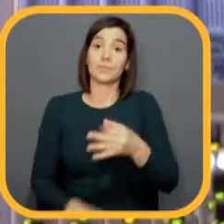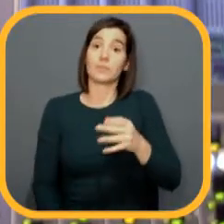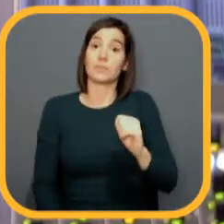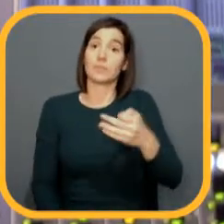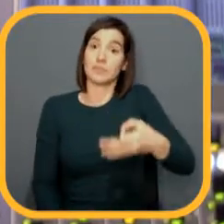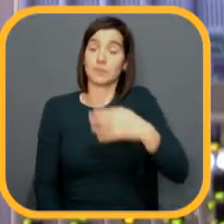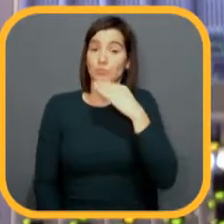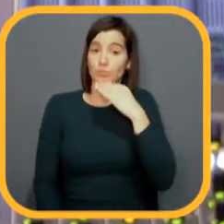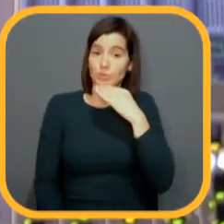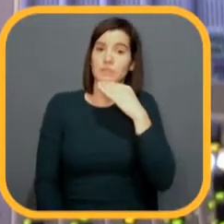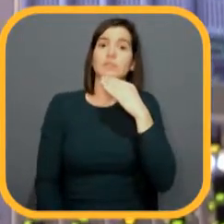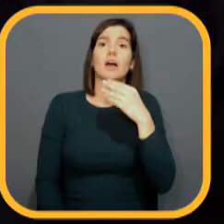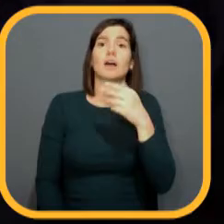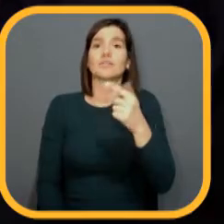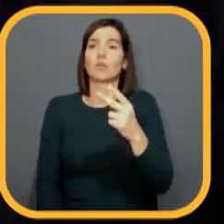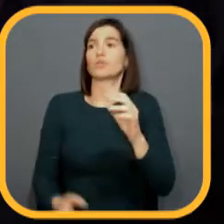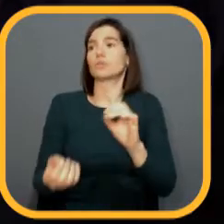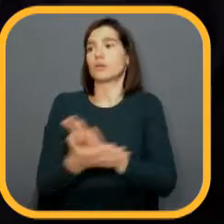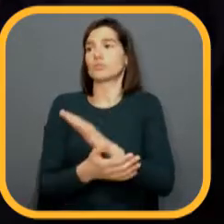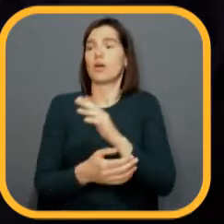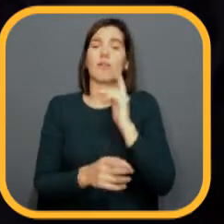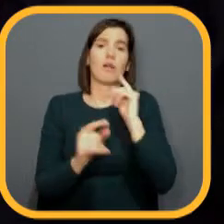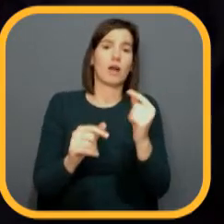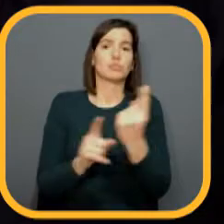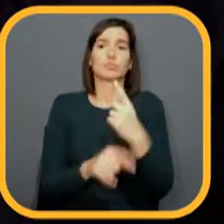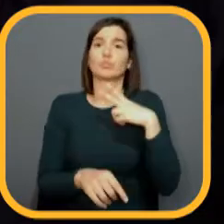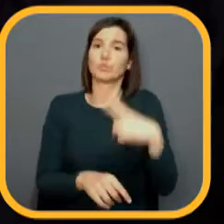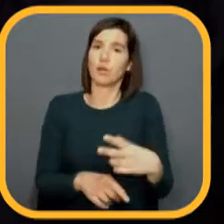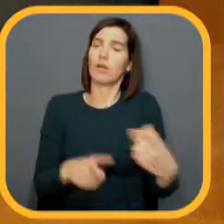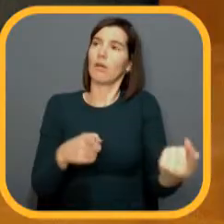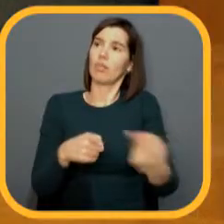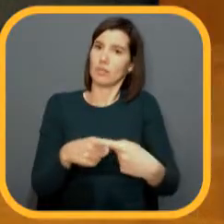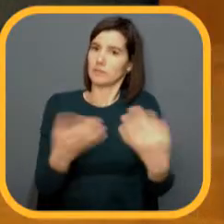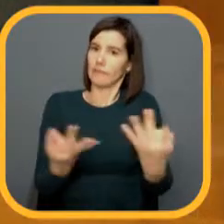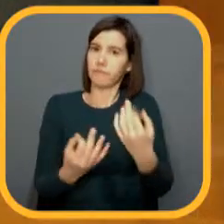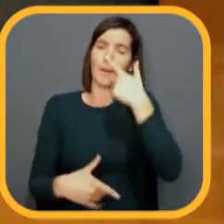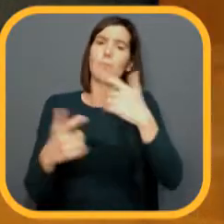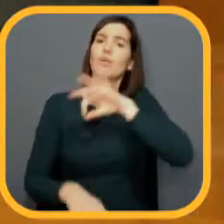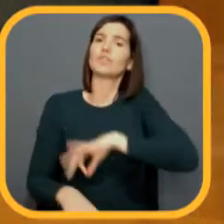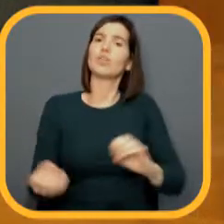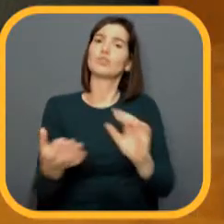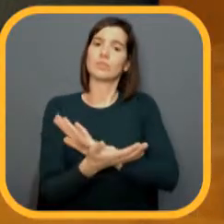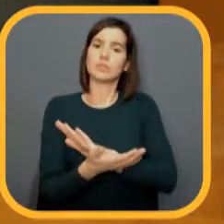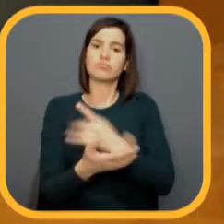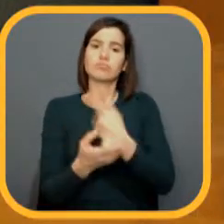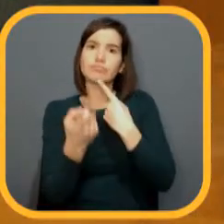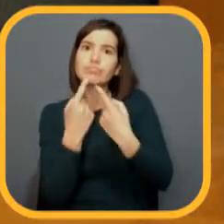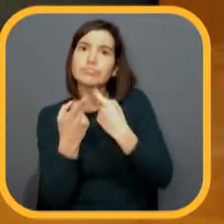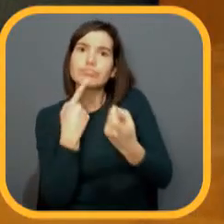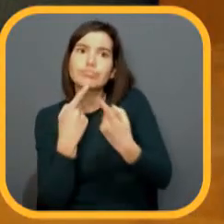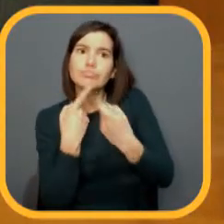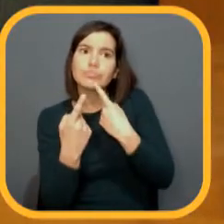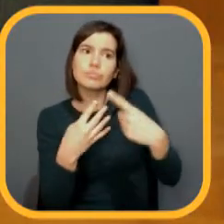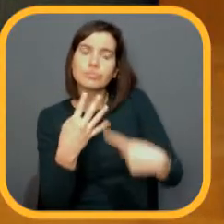órgãos de comunicação social portugueses são órgãos interessados, que têm jornalistas que colocam questões